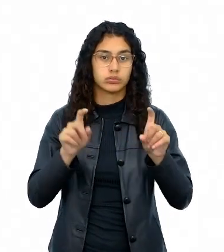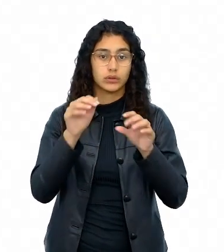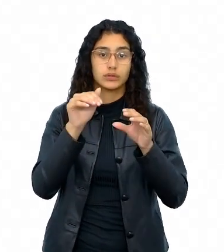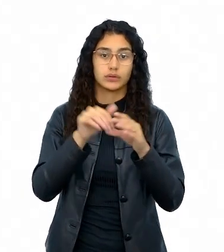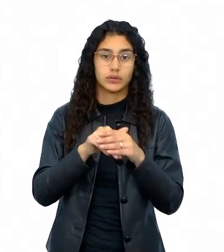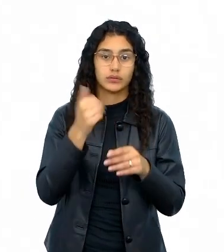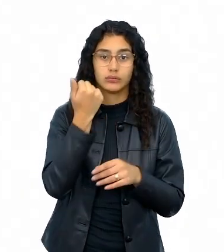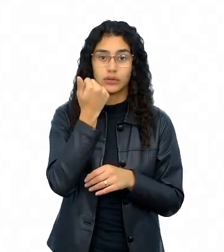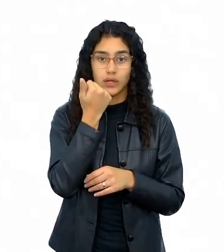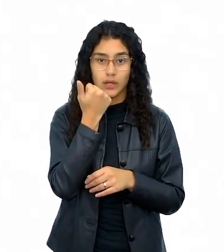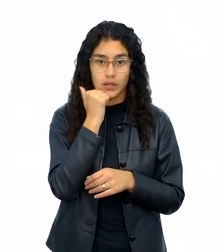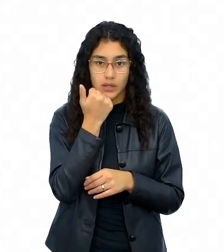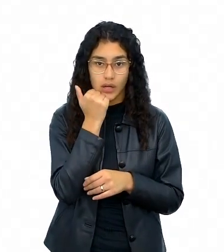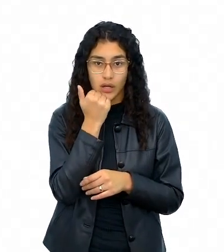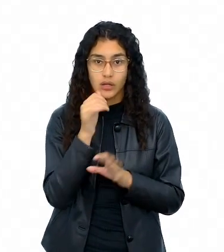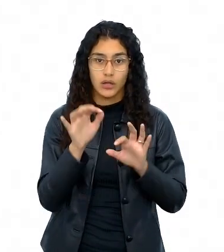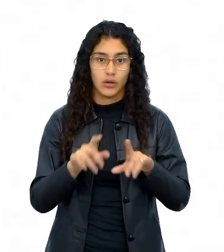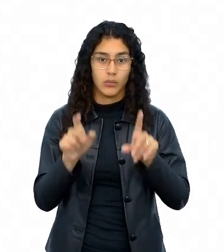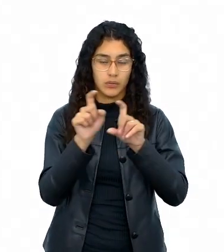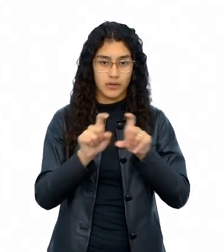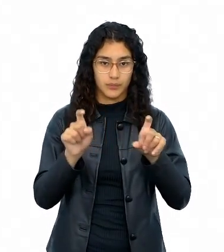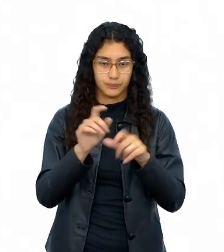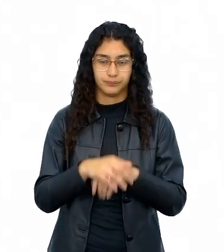das ciências da computação.